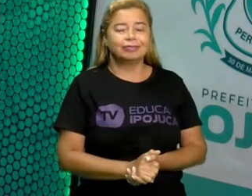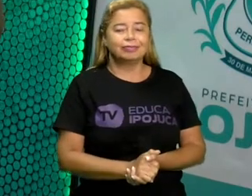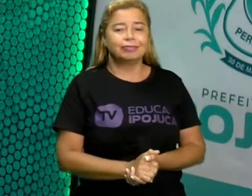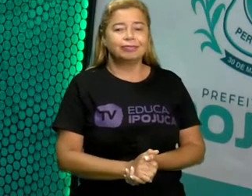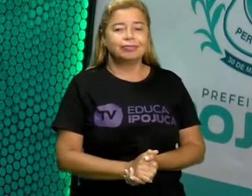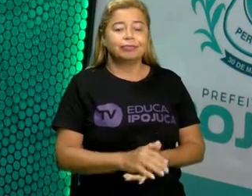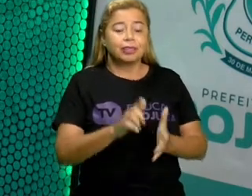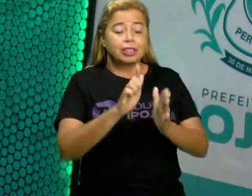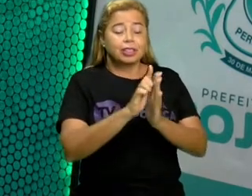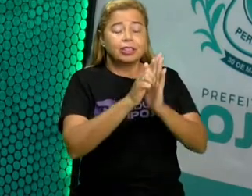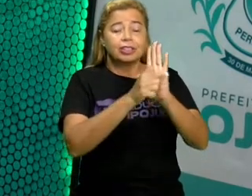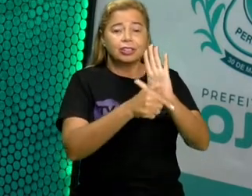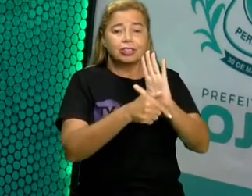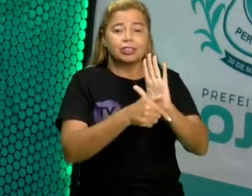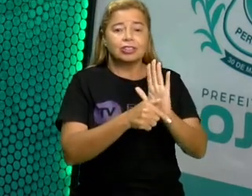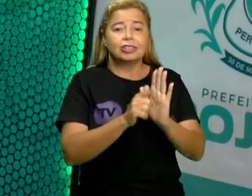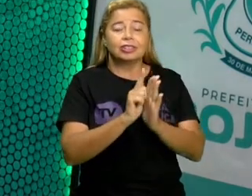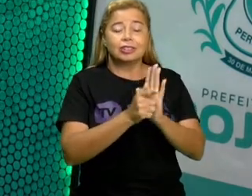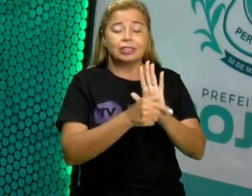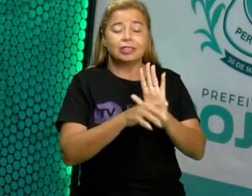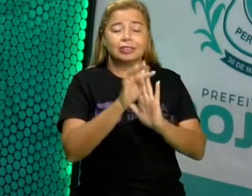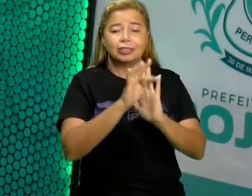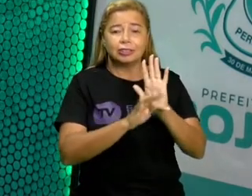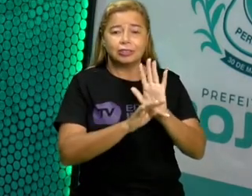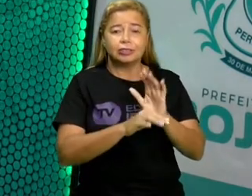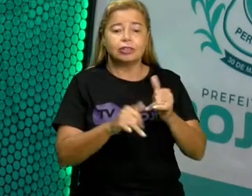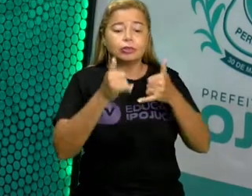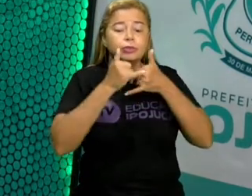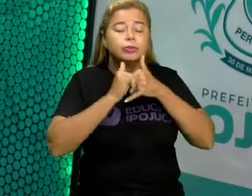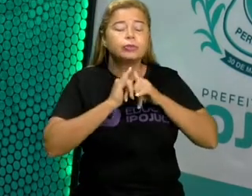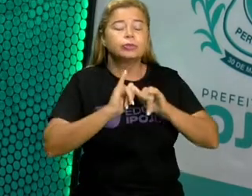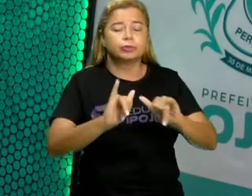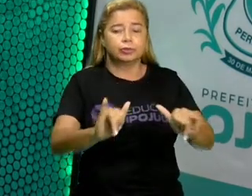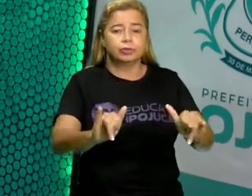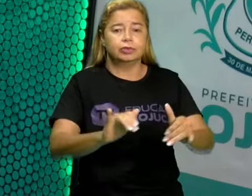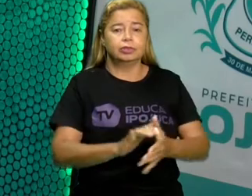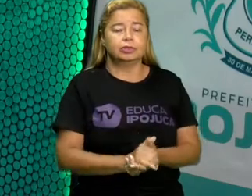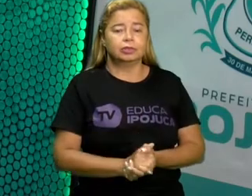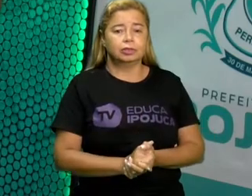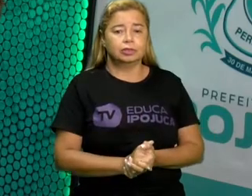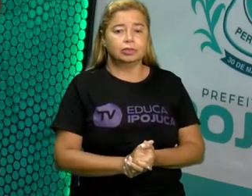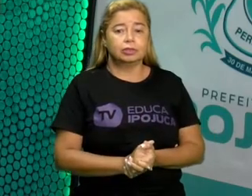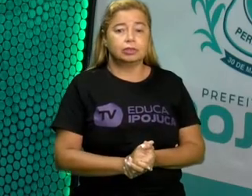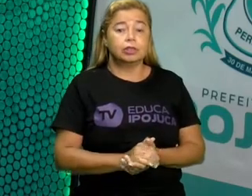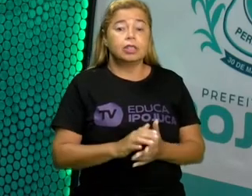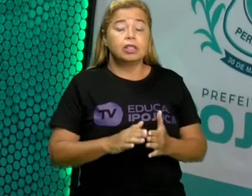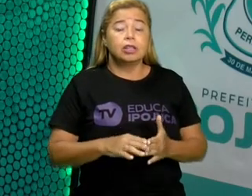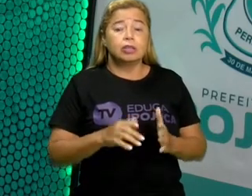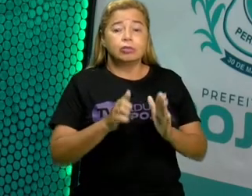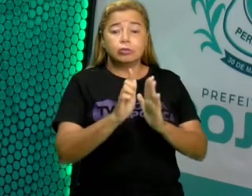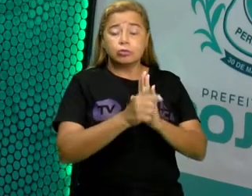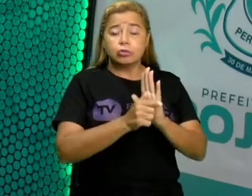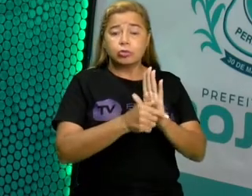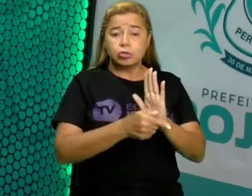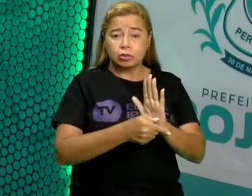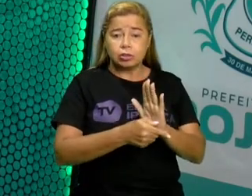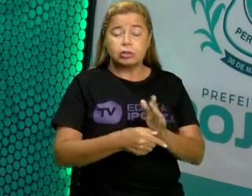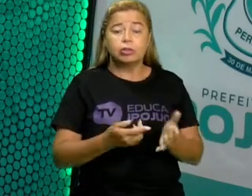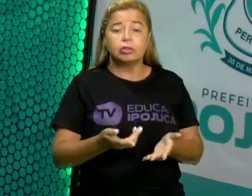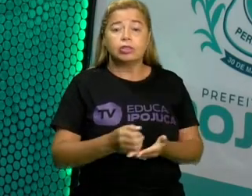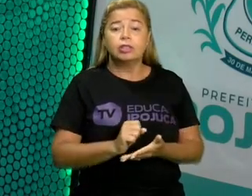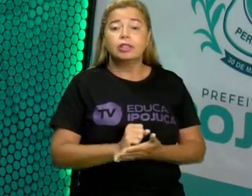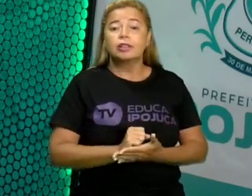gênero textual notícia gênero informativo ou seja ele